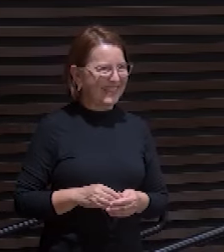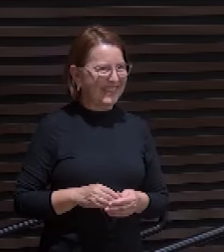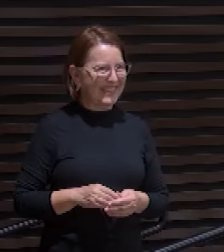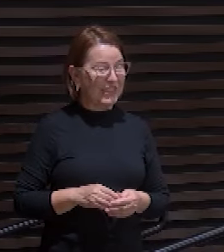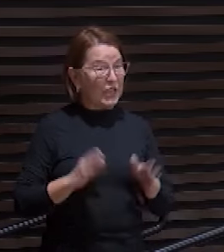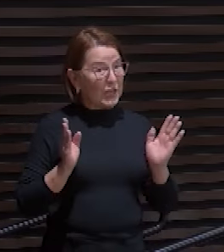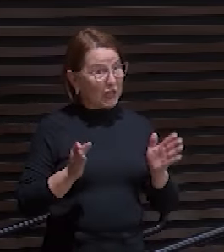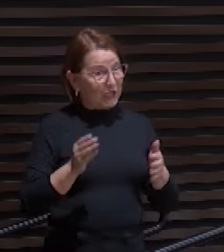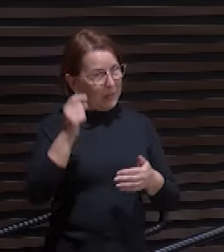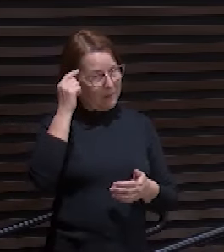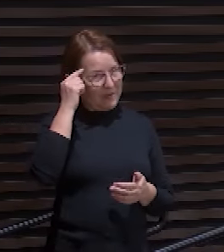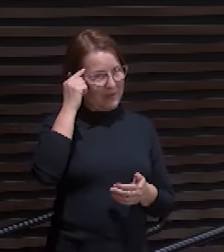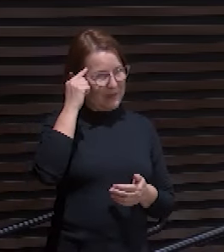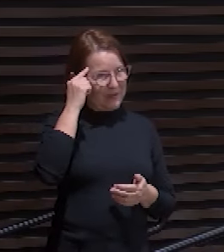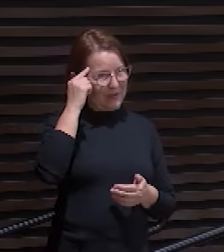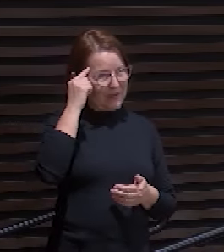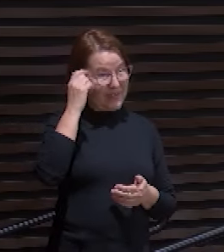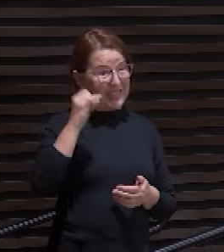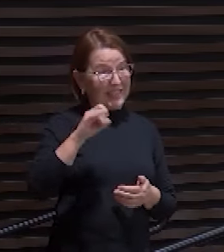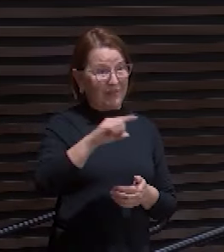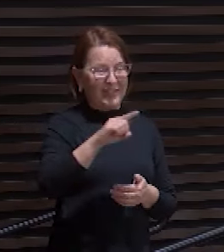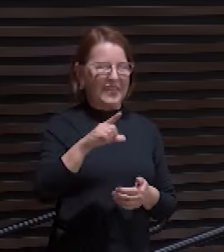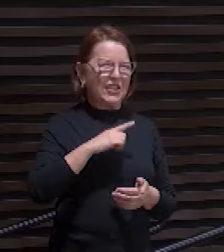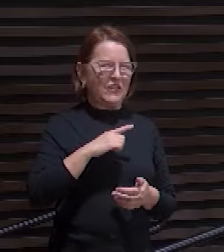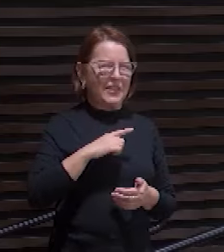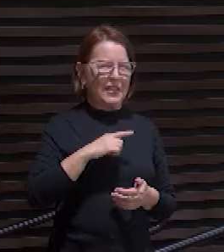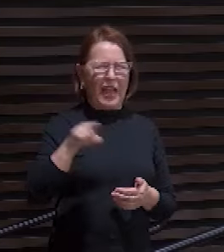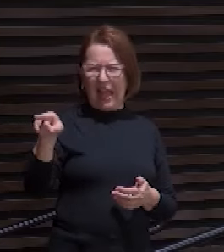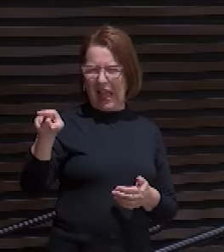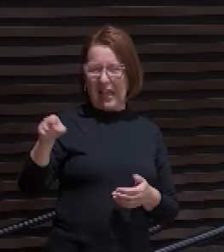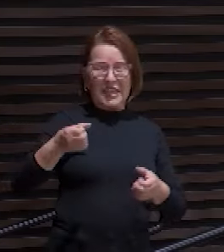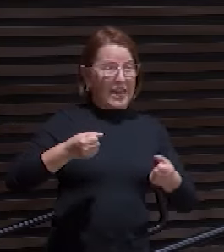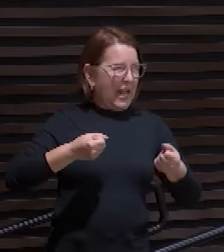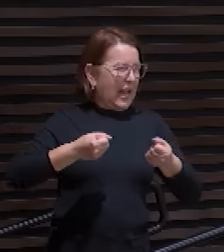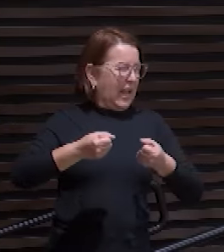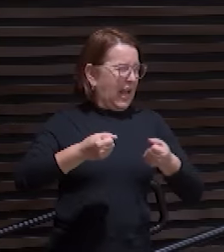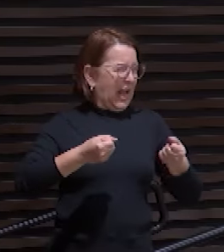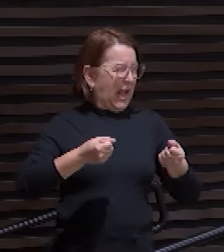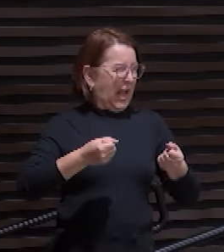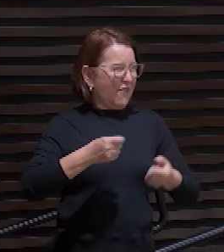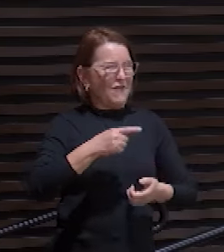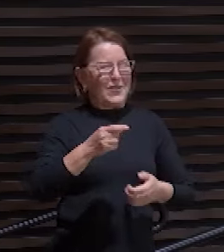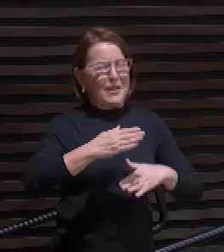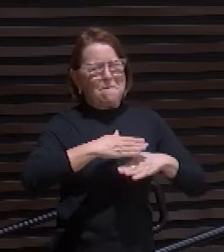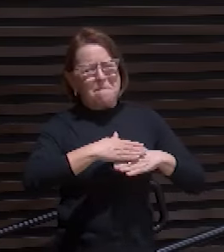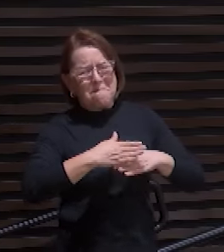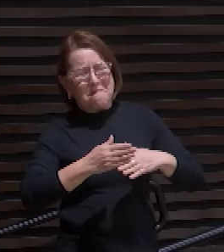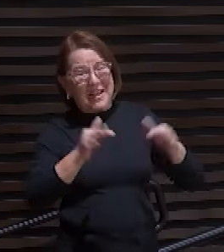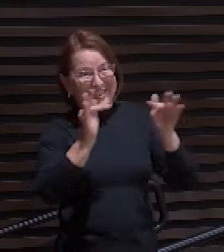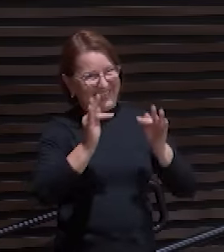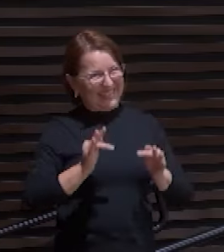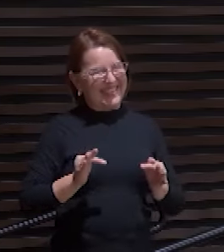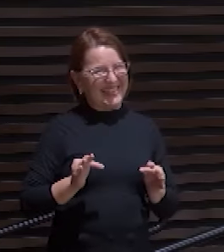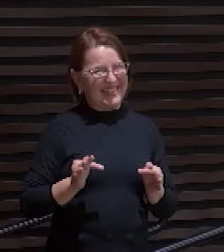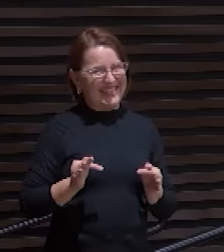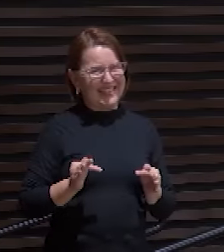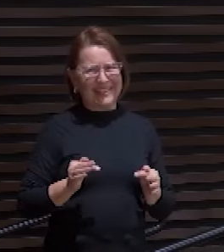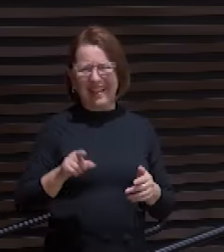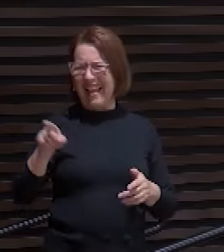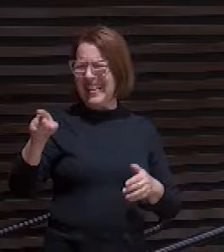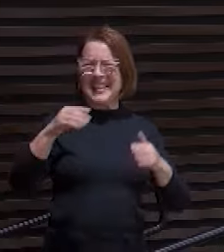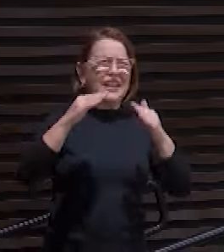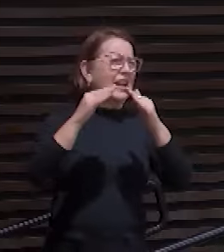Já passou pela sua cabeça, se você tivesse aquele carro, você seria um pouco mais feliz? Aquela